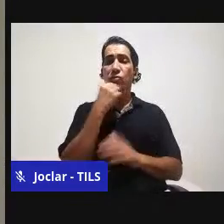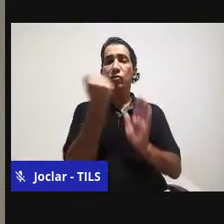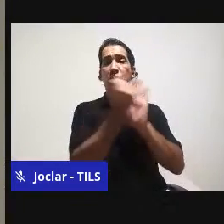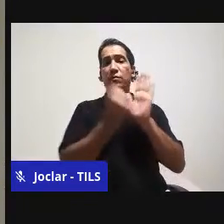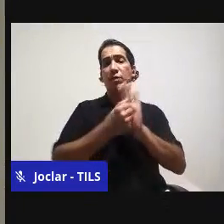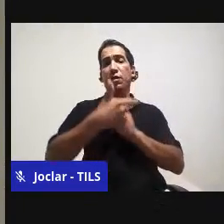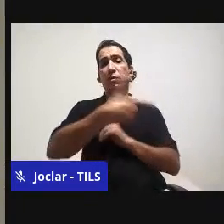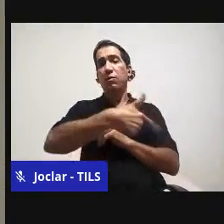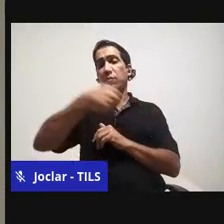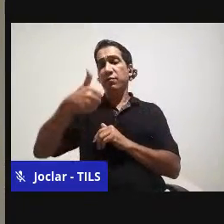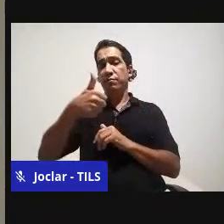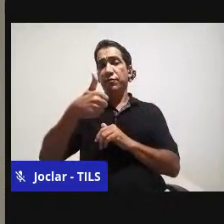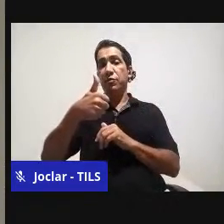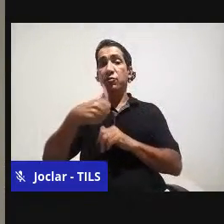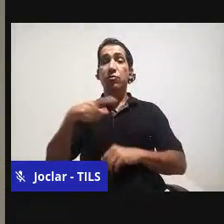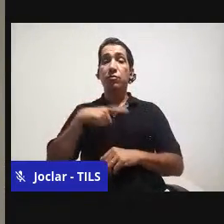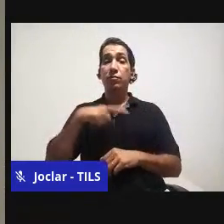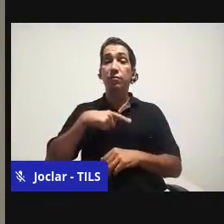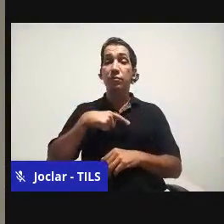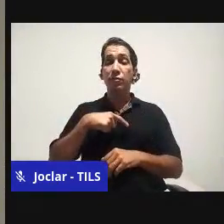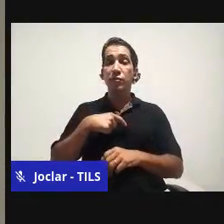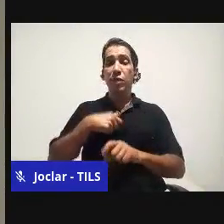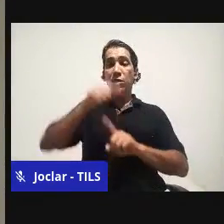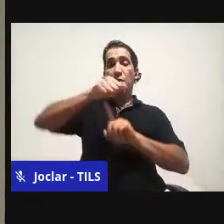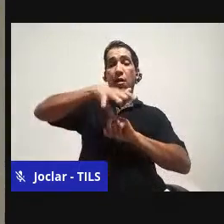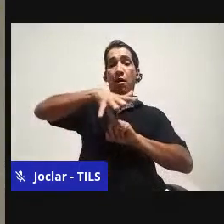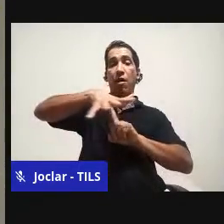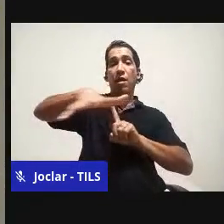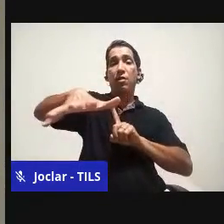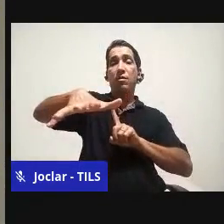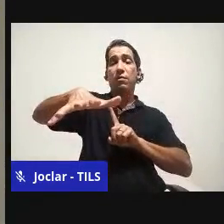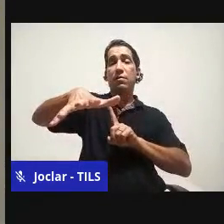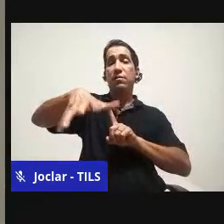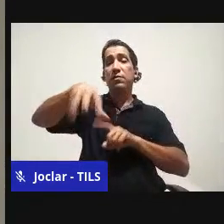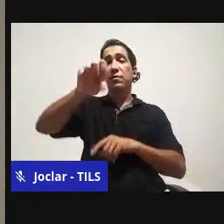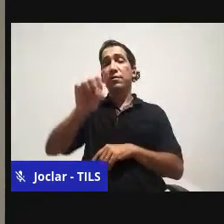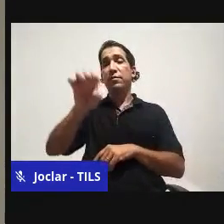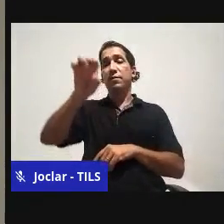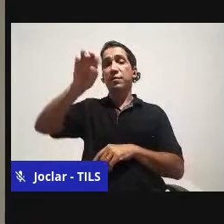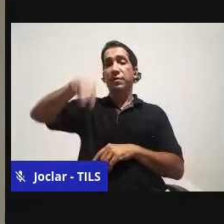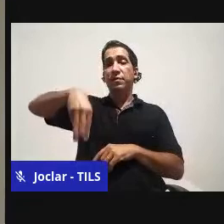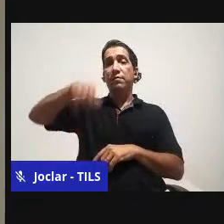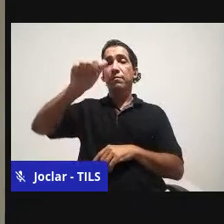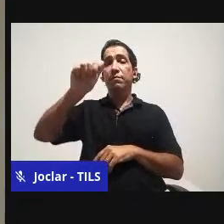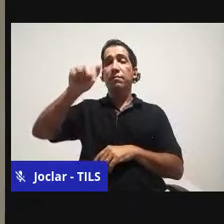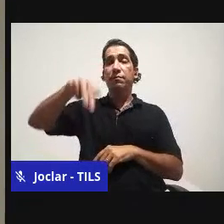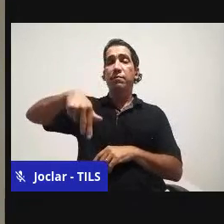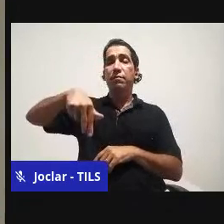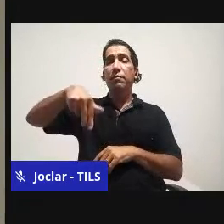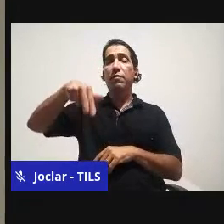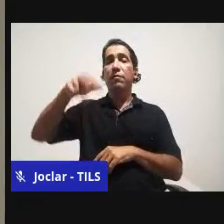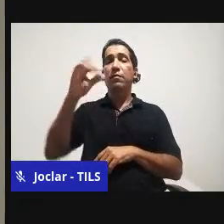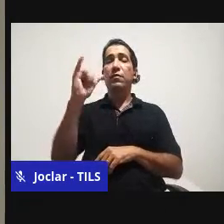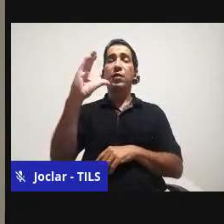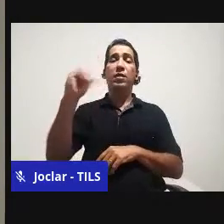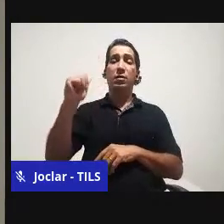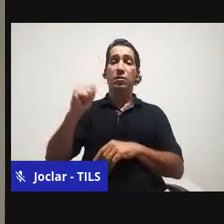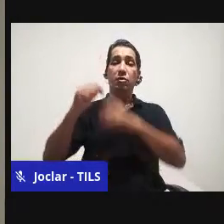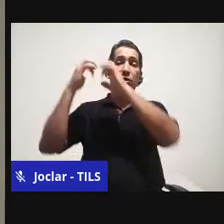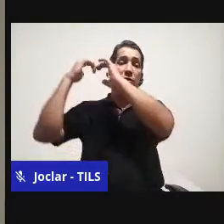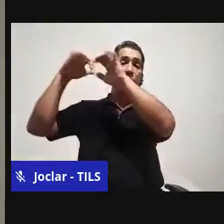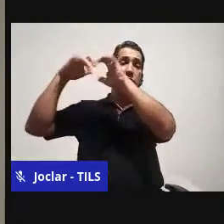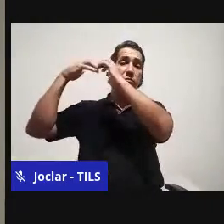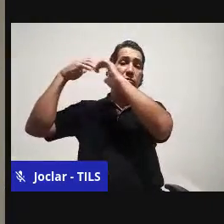redes semânticas, em redes neurais profundas. As redes neurais semânticas